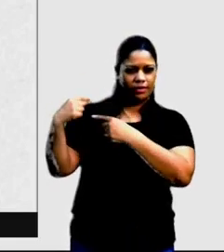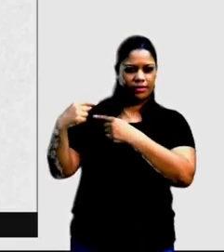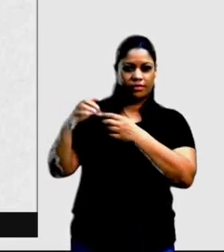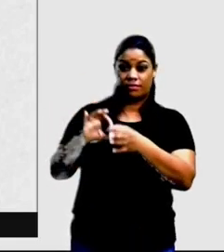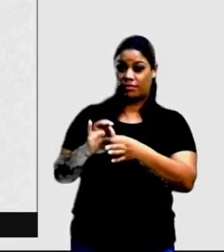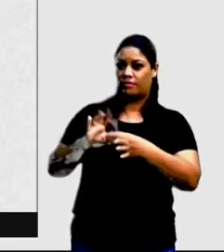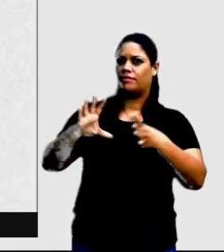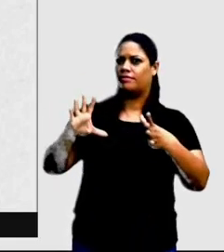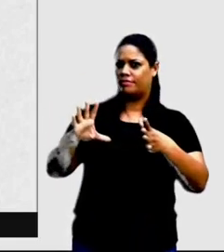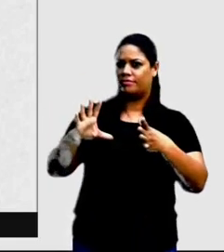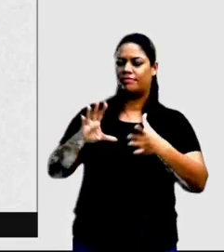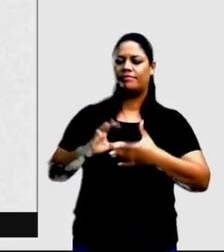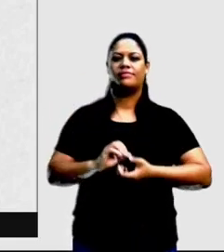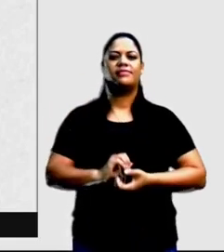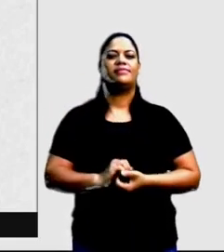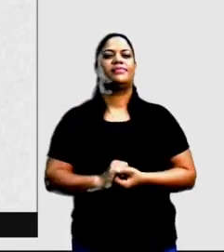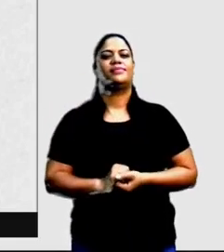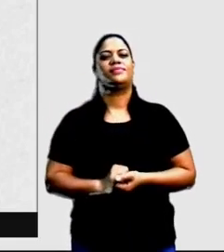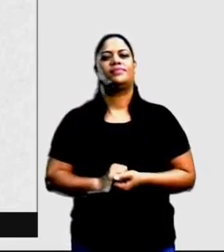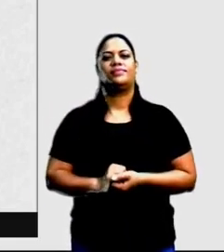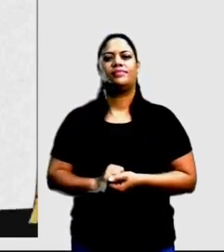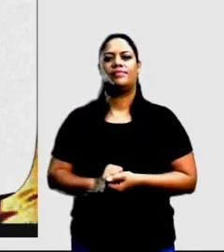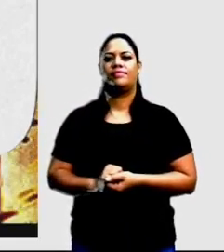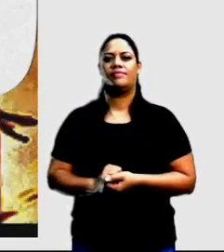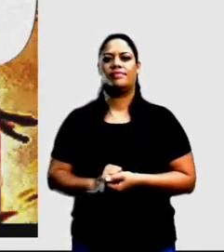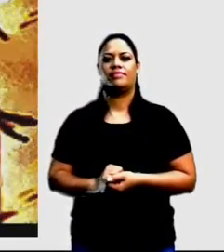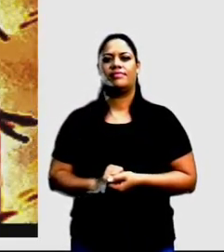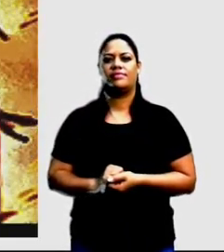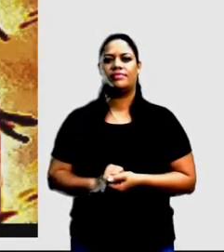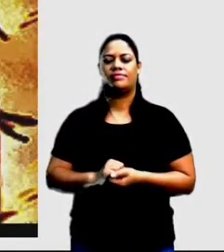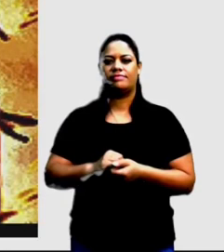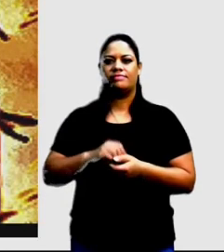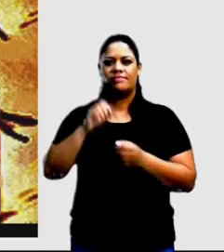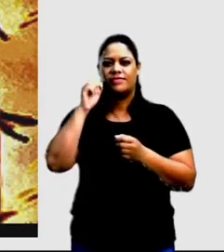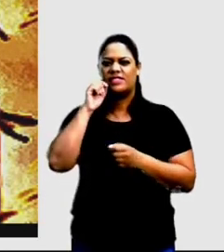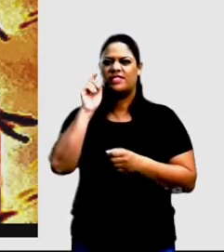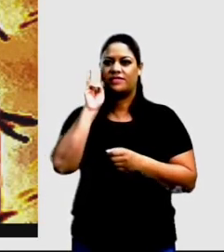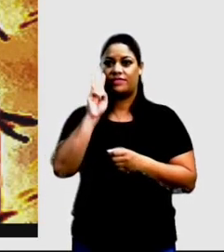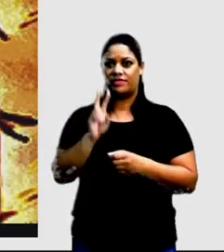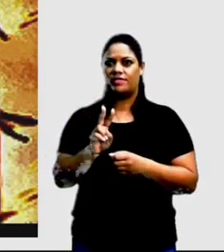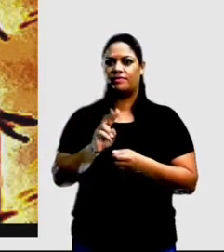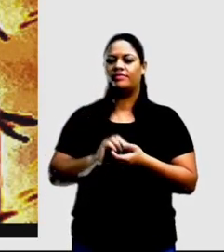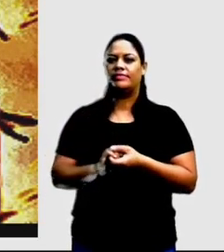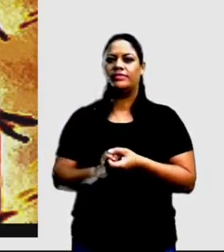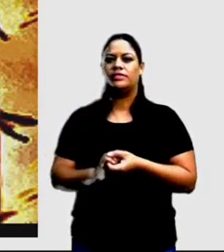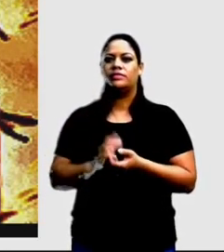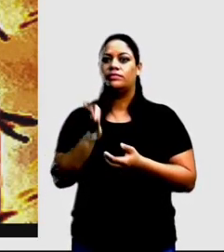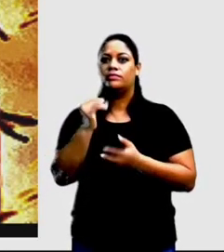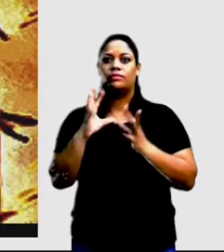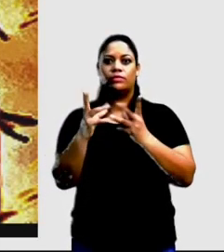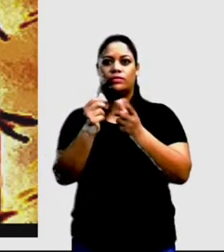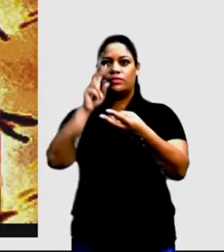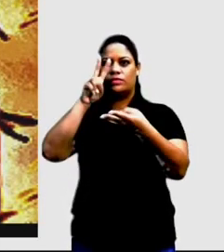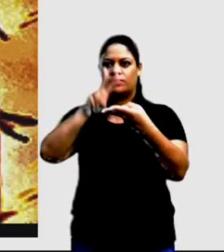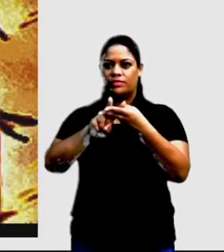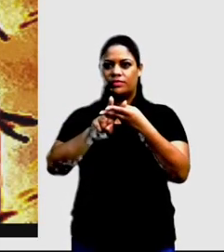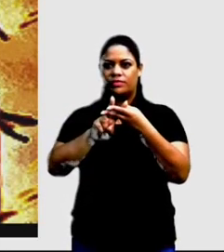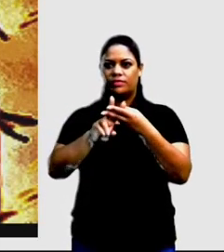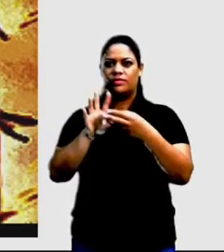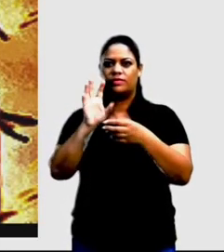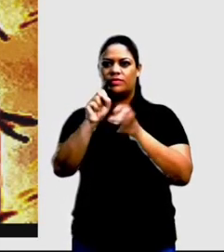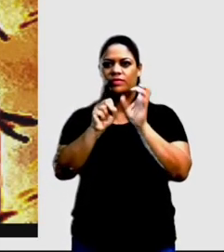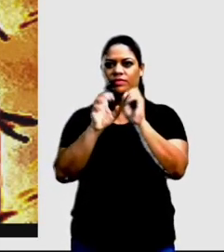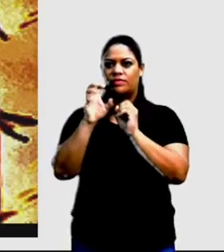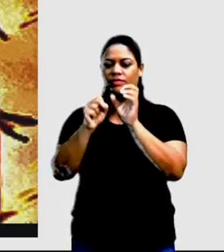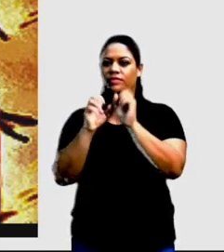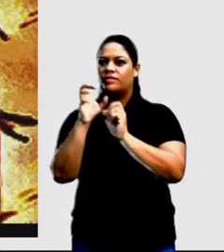deixado ir embora. Com seus dentes afiados, roeu todas as cordas